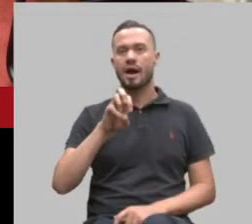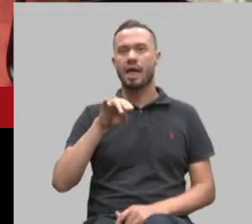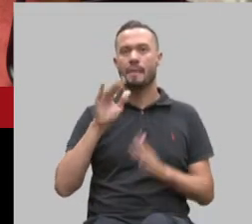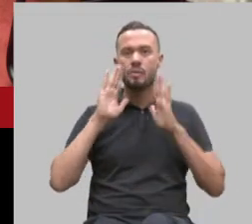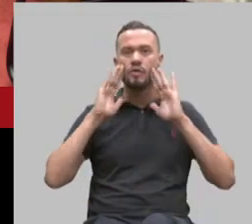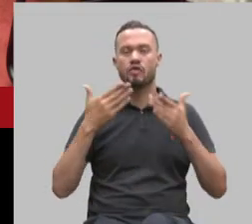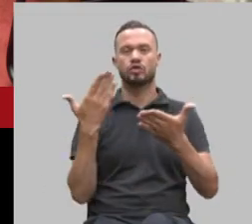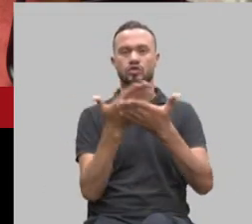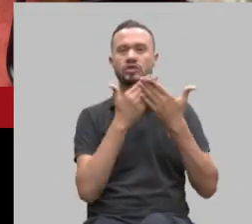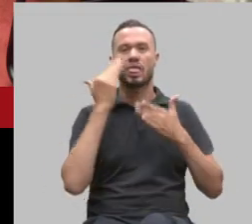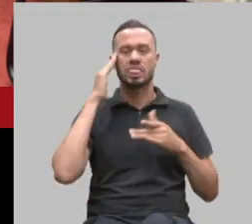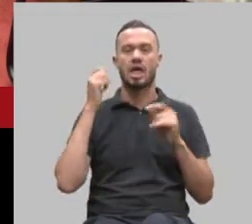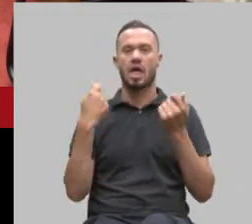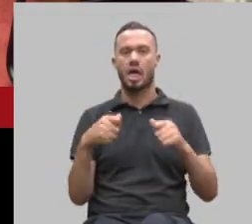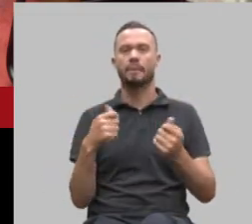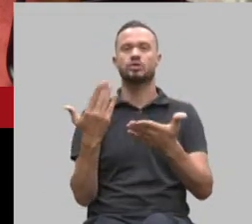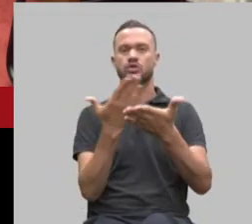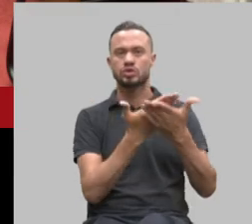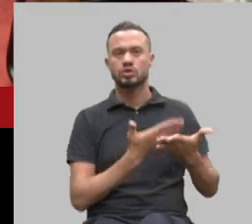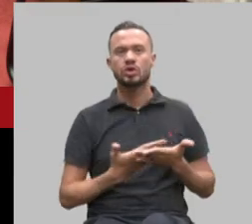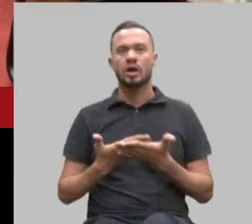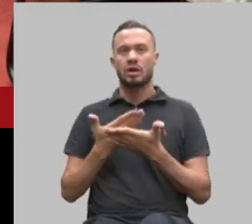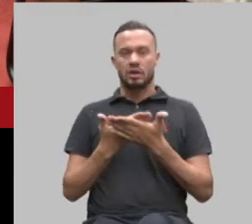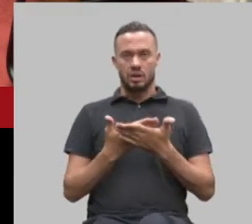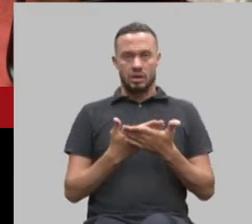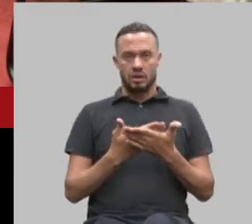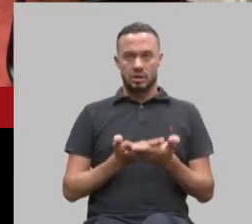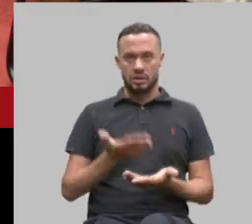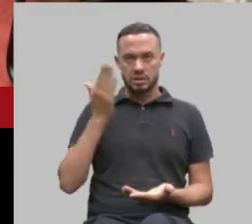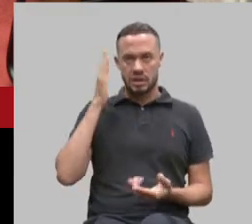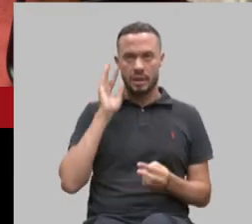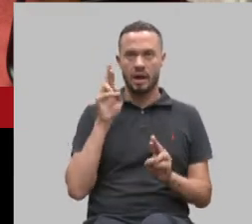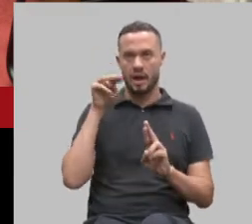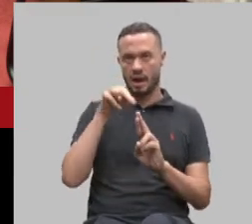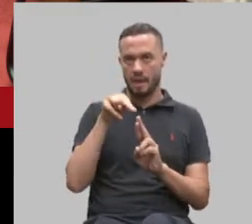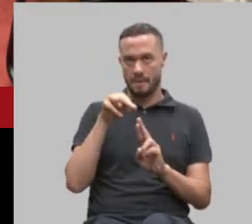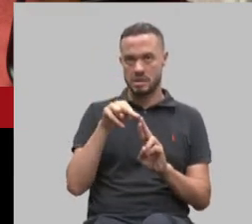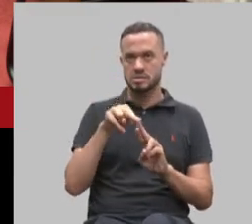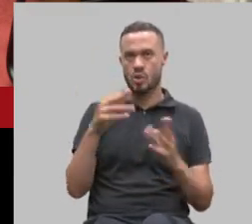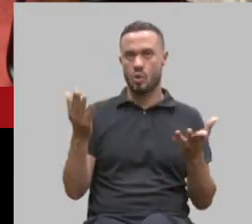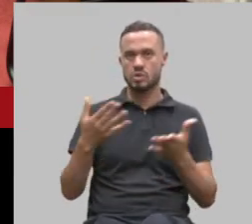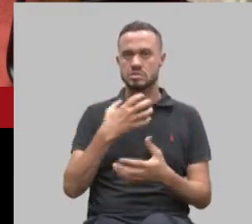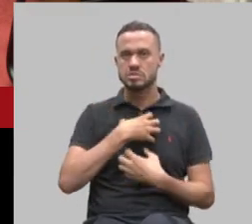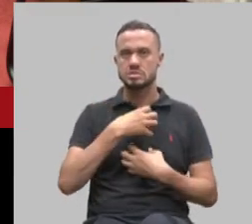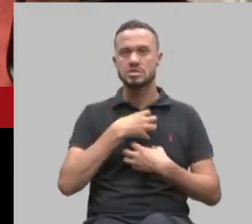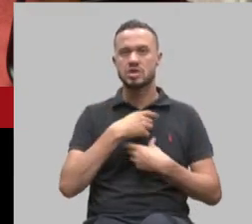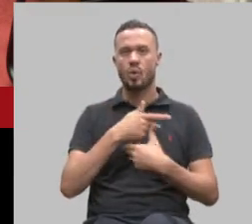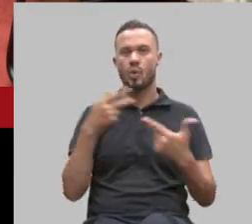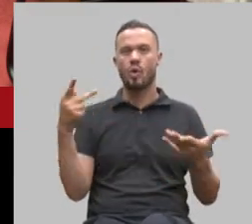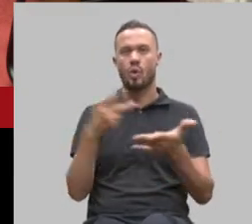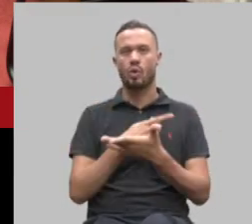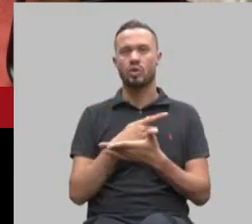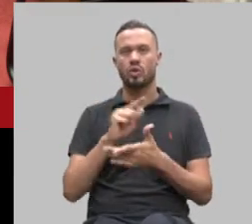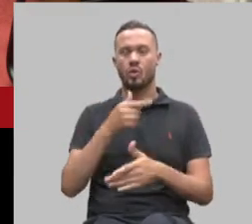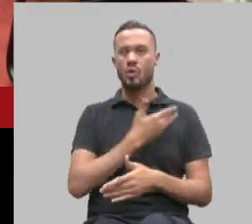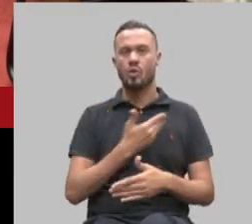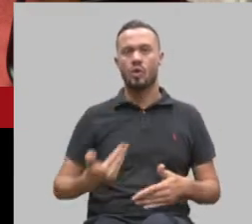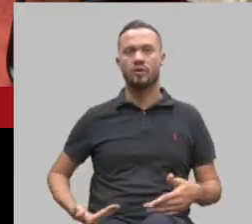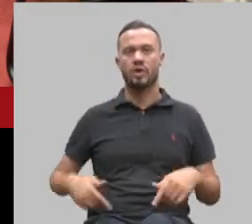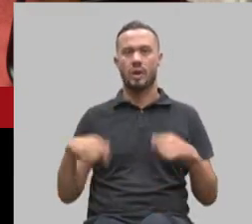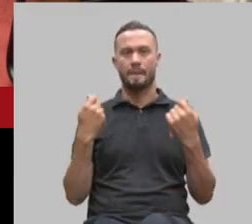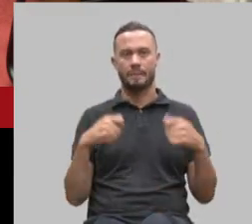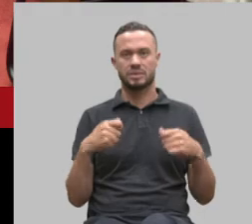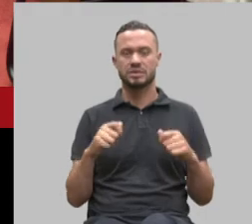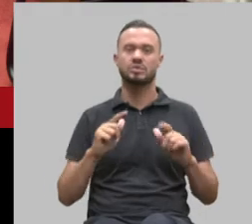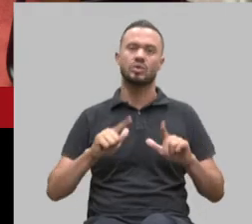entende a necessidade do Estudante ele entende porque os representantes dele estão na estão sentindo na pele as consequências das ações do nosso governo nós precis amos